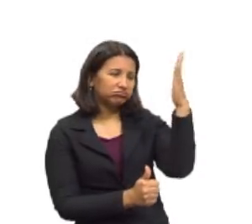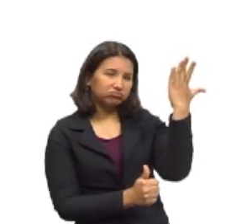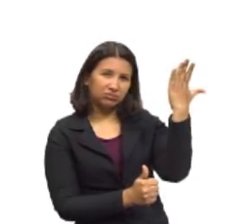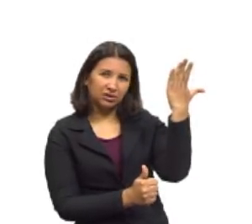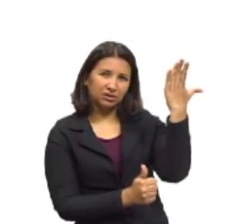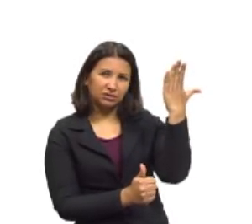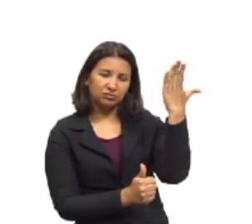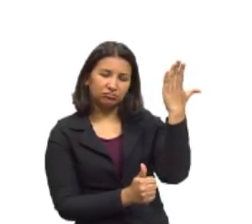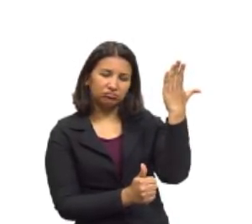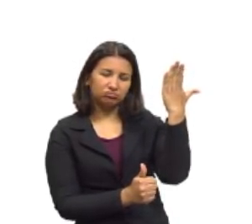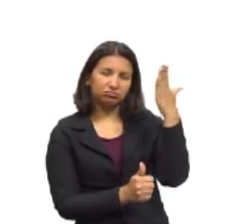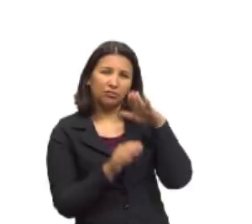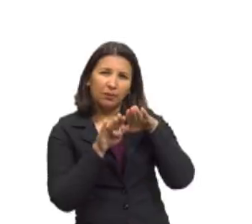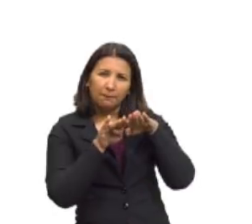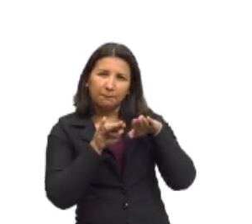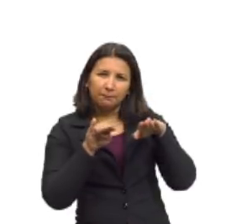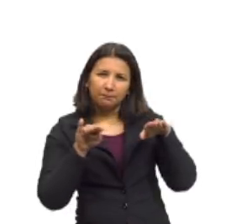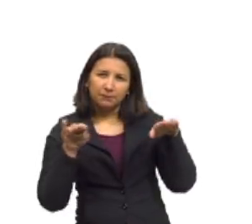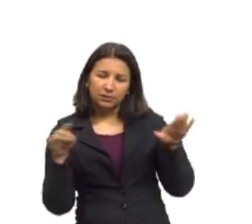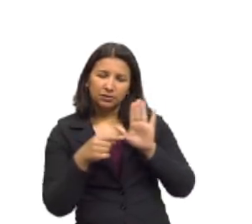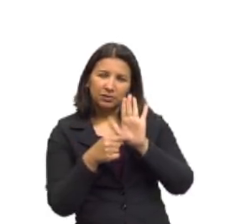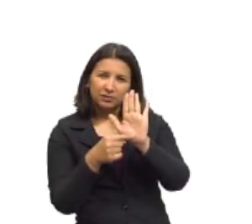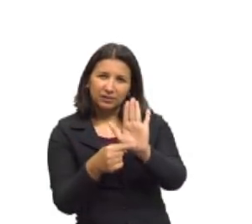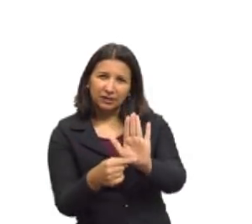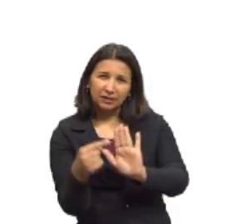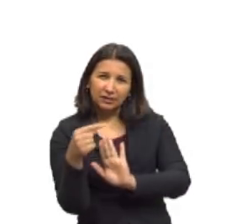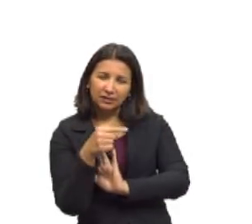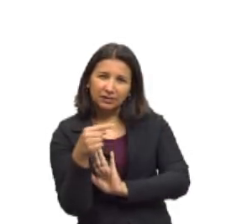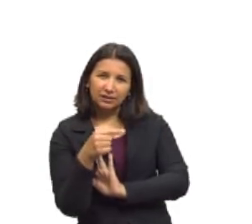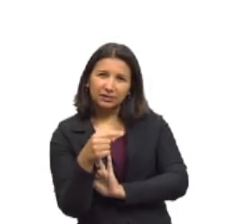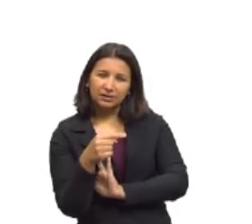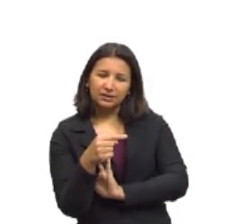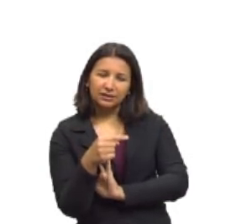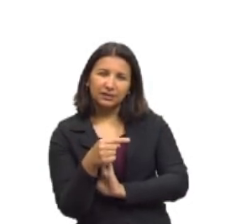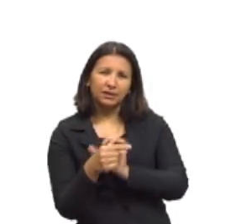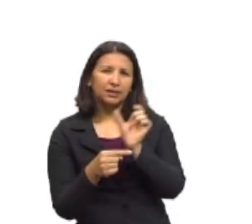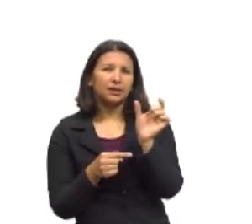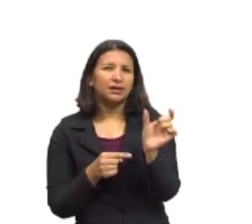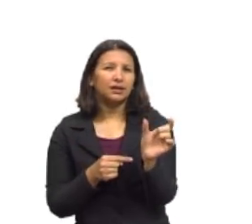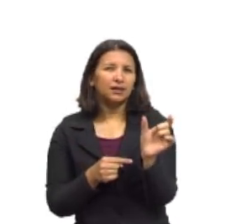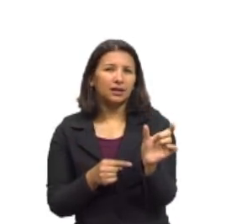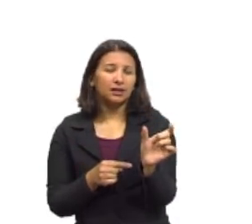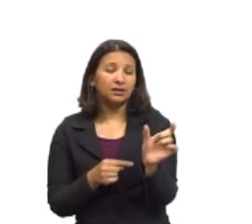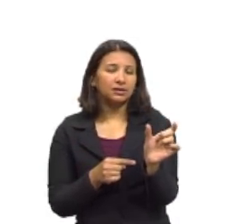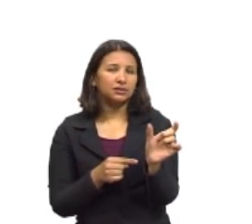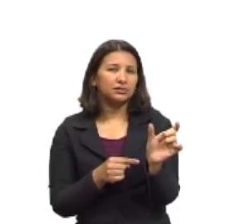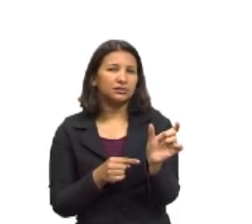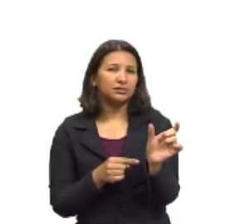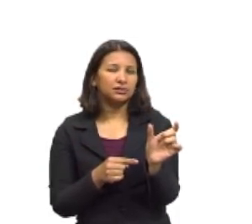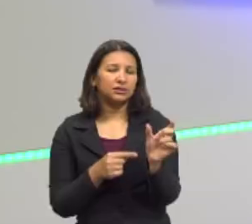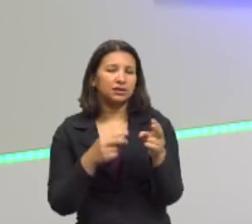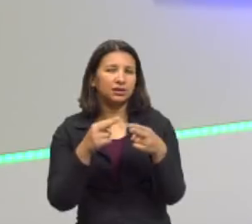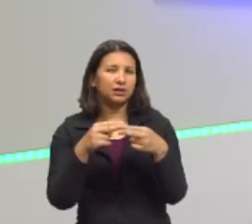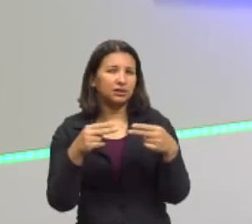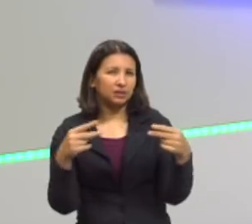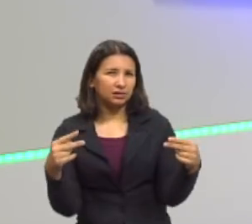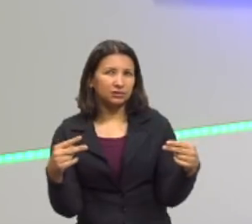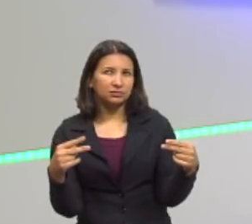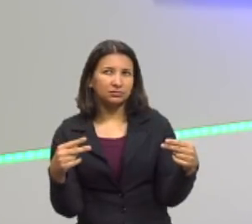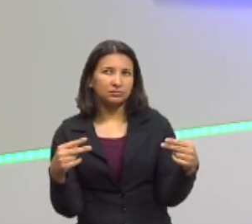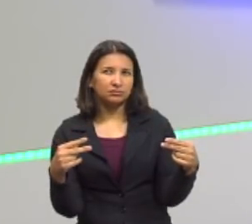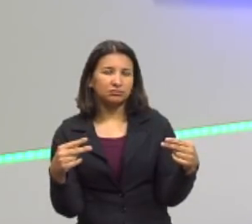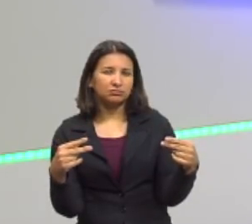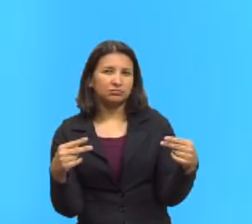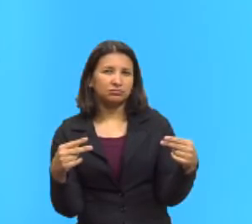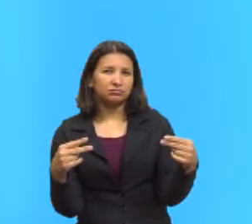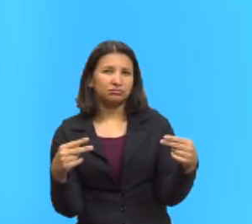é demonstrado aqui, essa parte é o objeto, da esquerda é o objeto, que